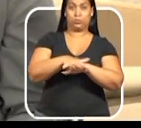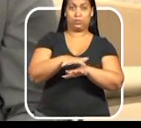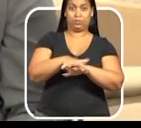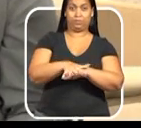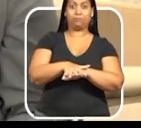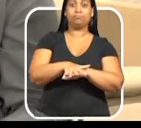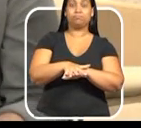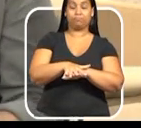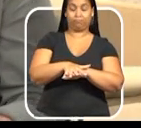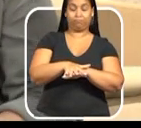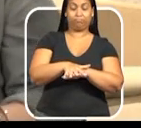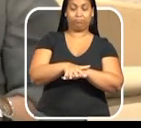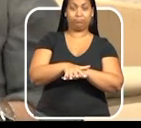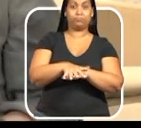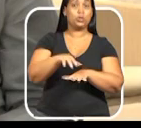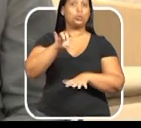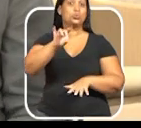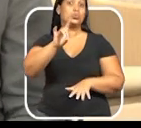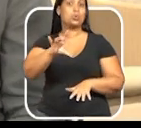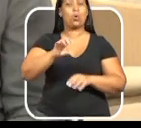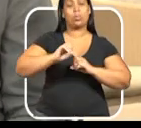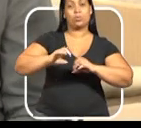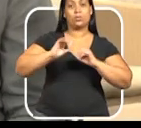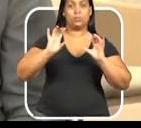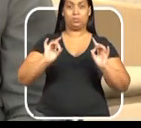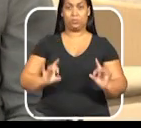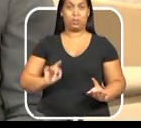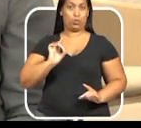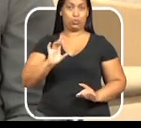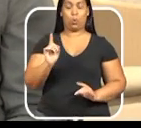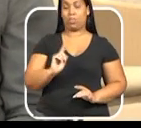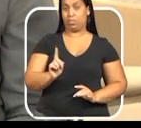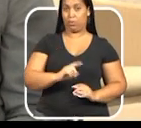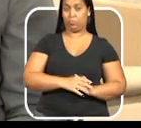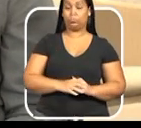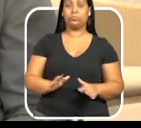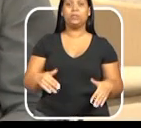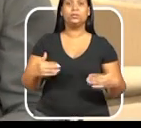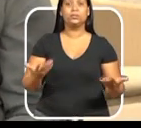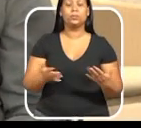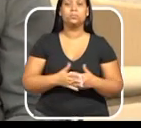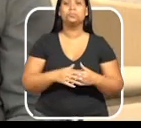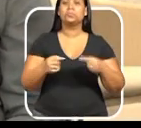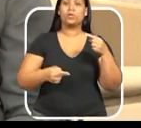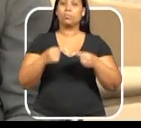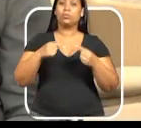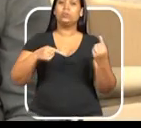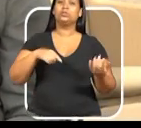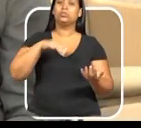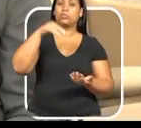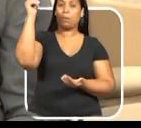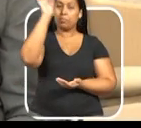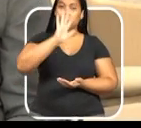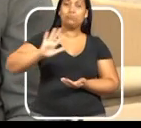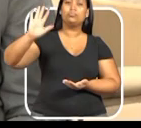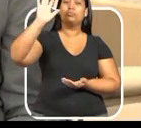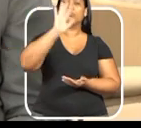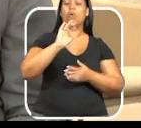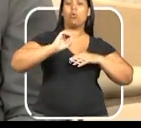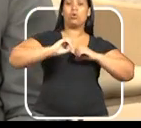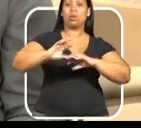necessariamente ou tão somente da educação especial. Então, a Política Nacional de